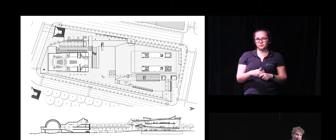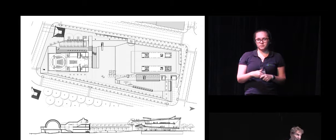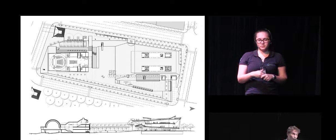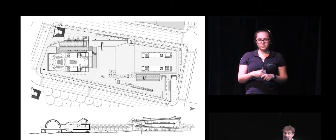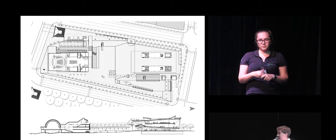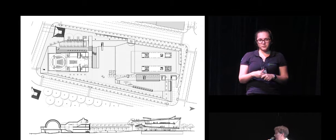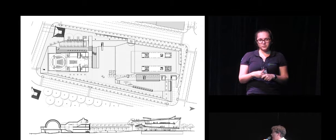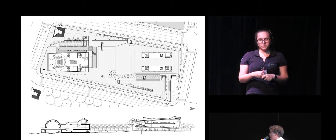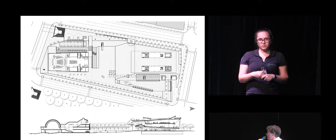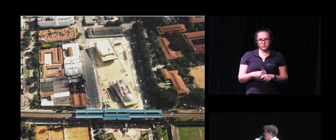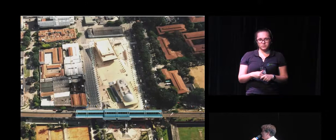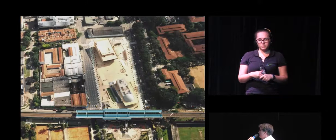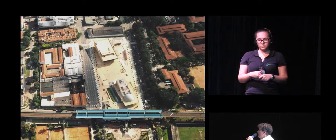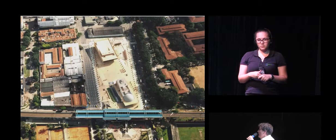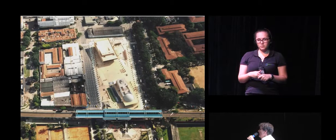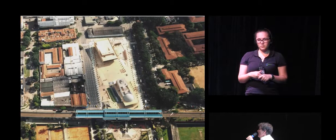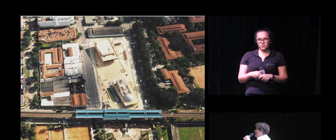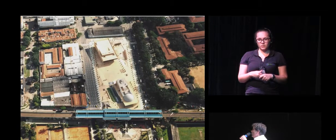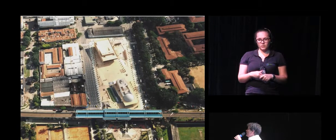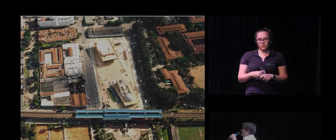realmente um truque aí.